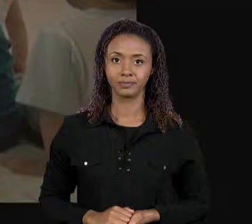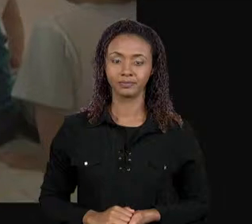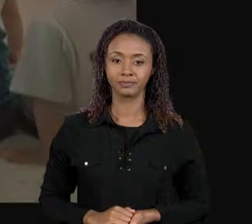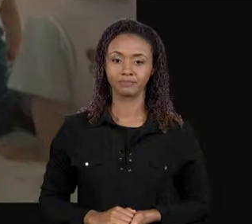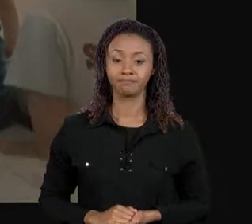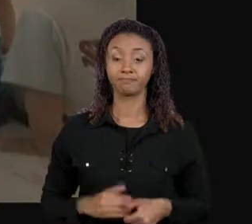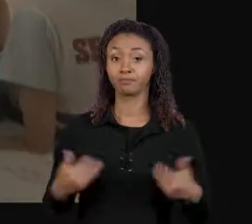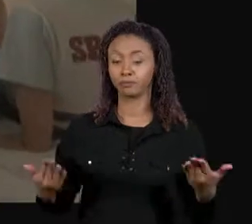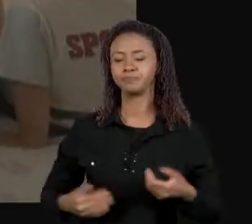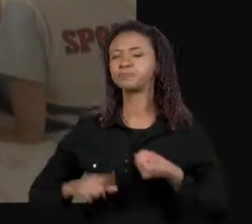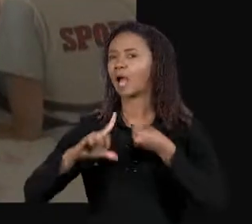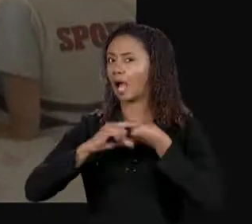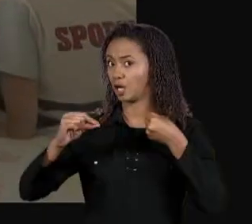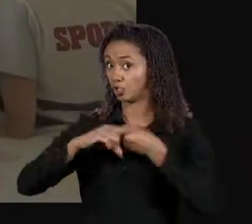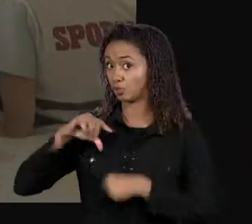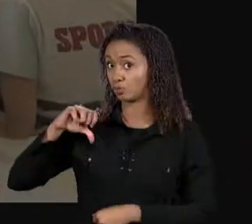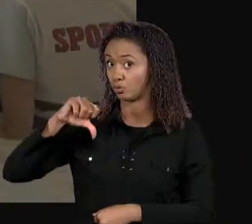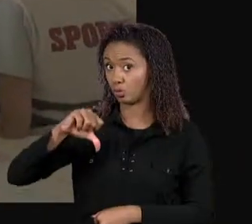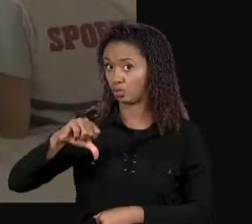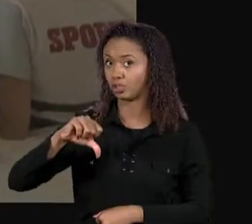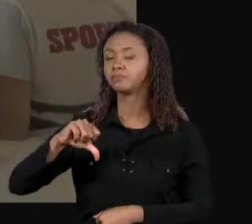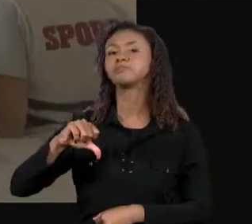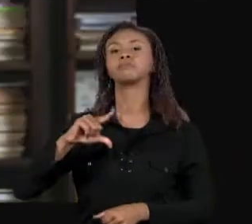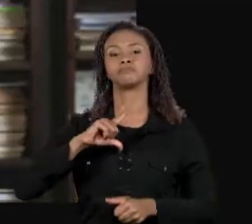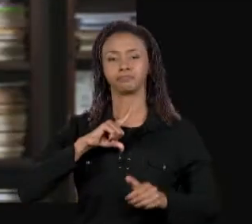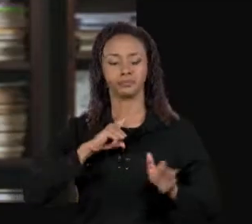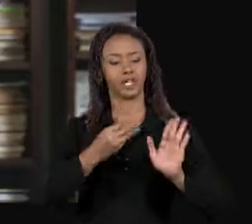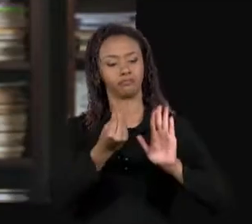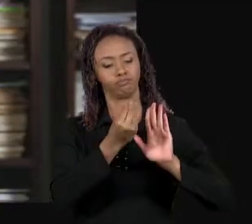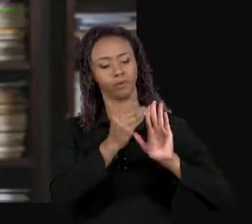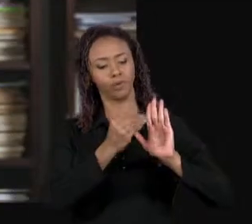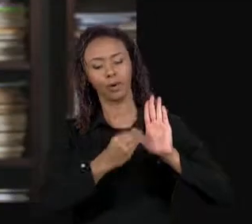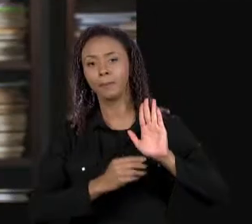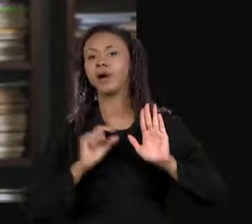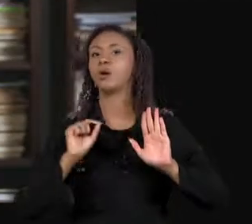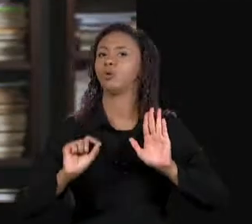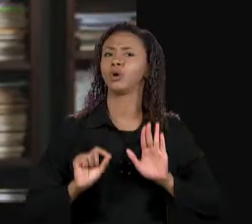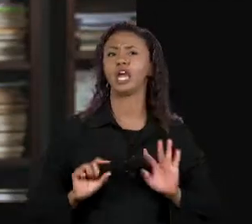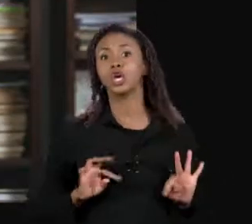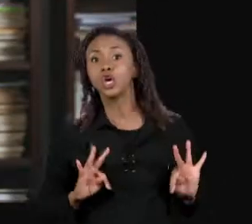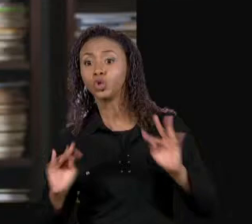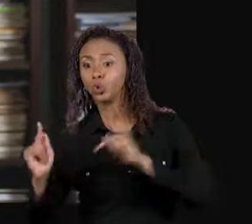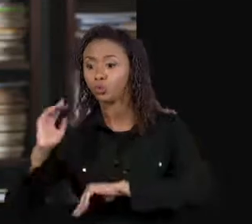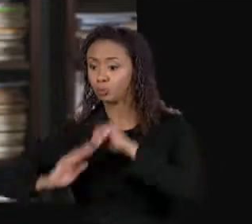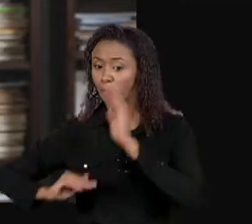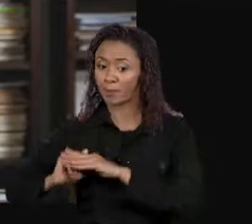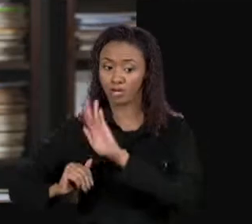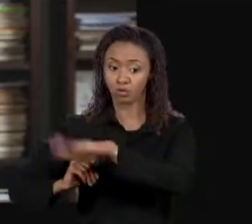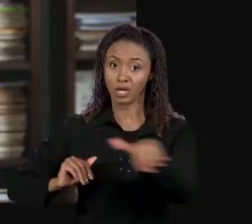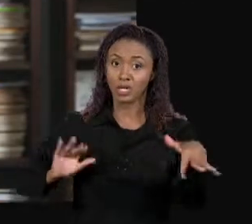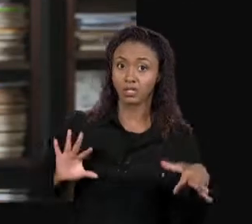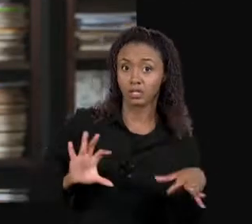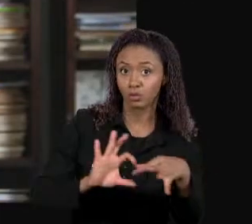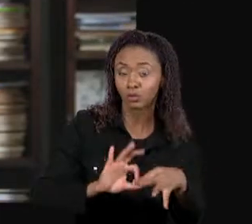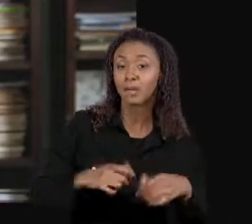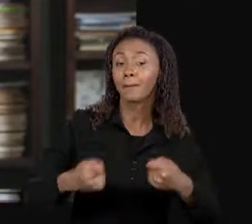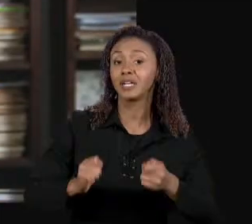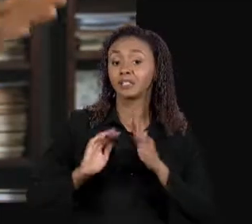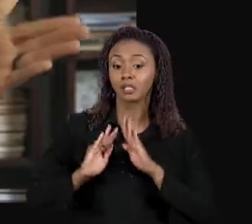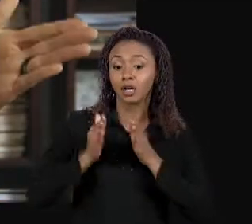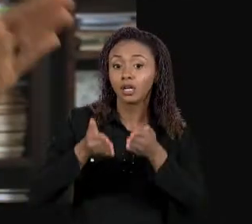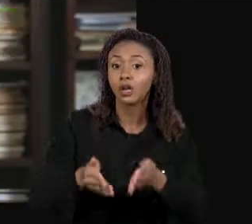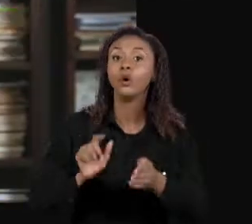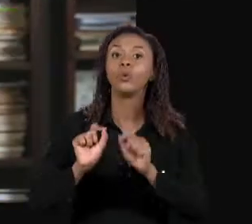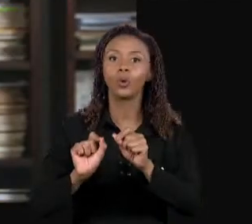Então, no artigo 9º, ele está lá colocado que as ações junto às crianças têm que ter como eixo